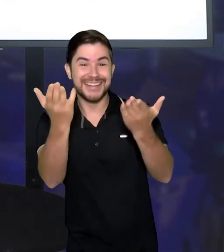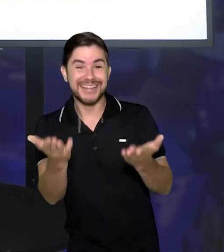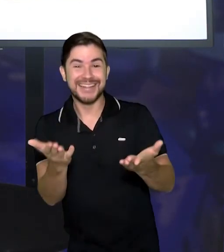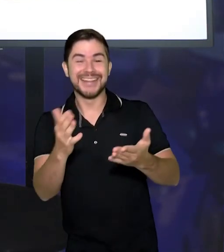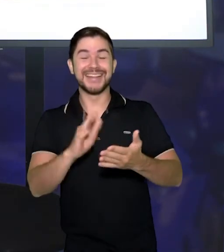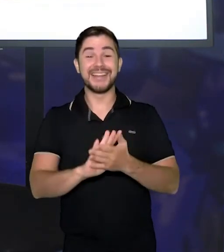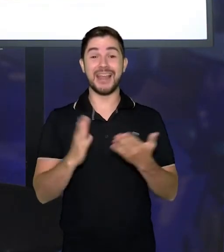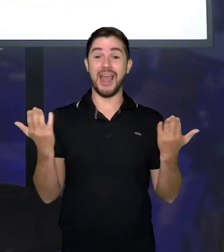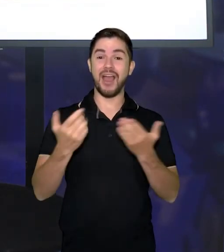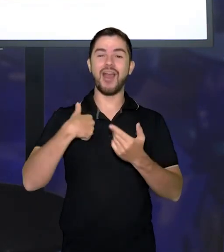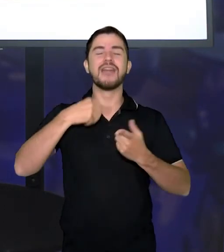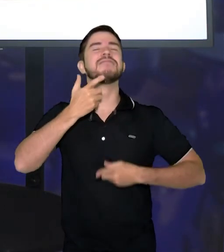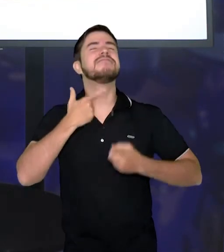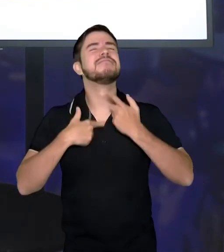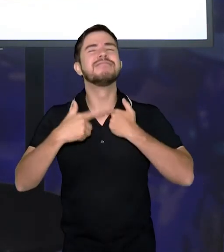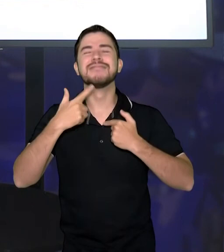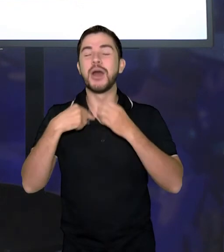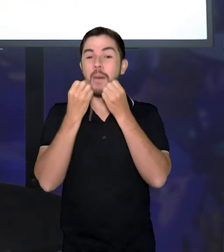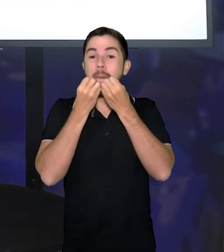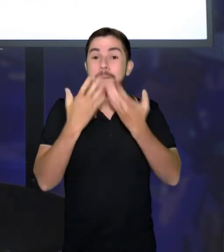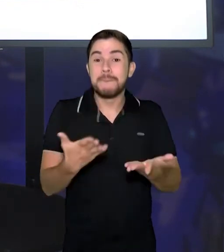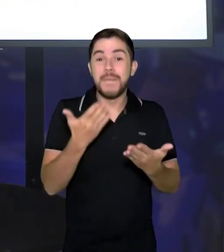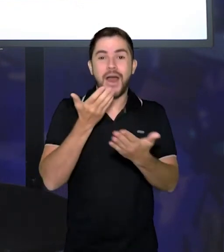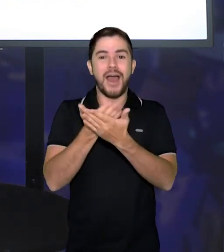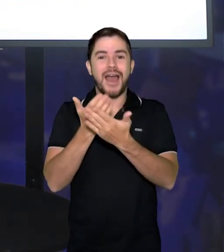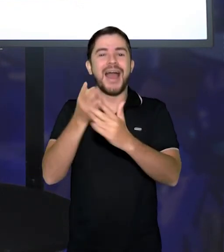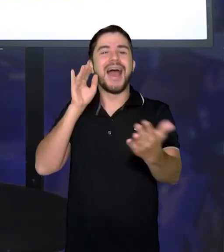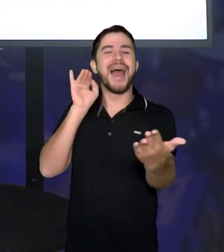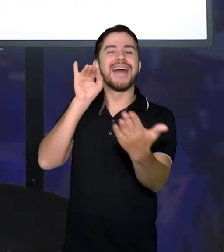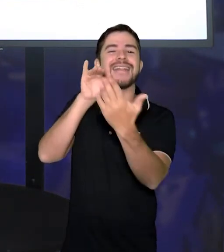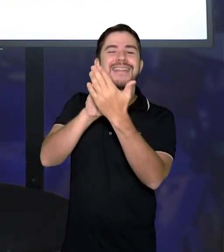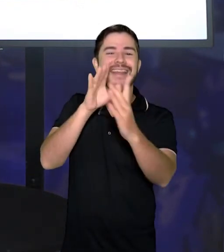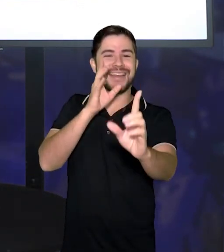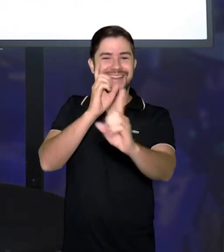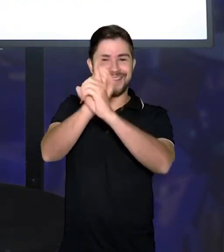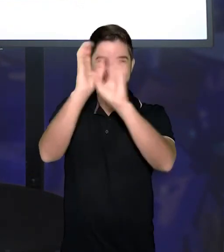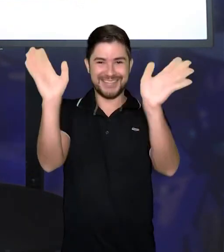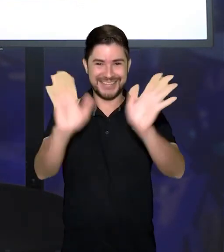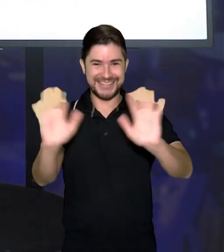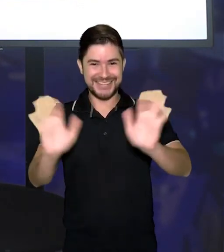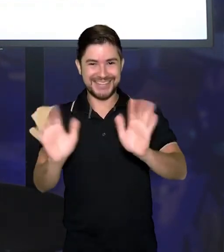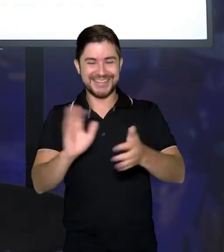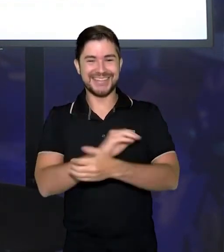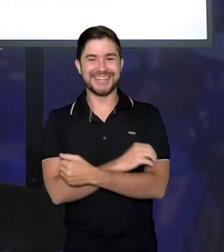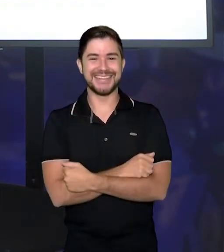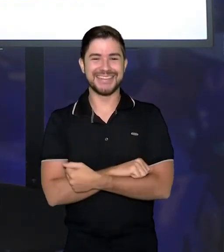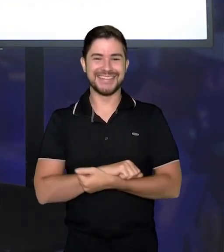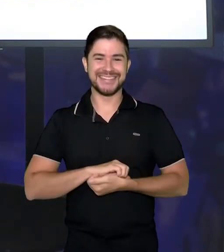estudantes, agora eu desejo a vocês um bom estudo e até a próxima aula.